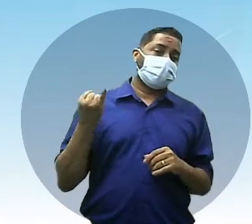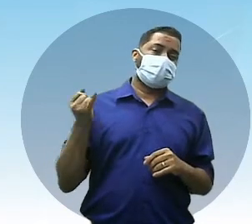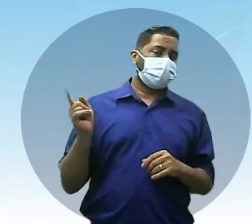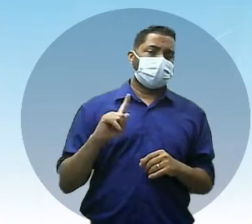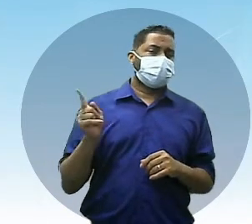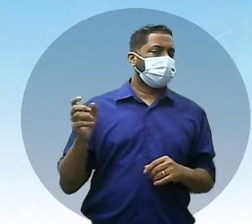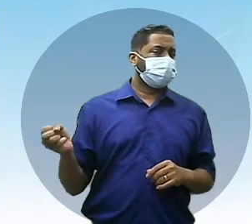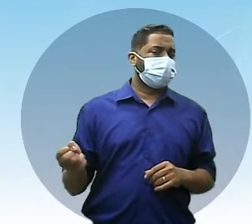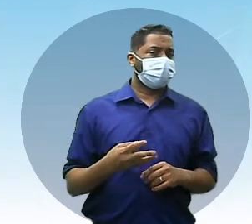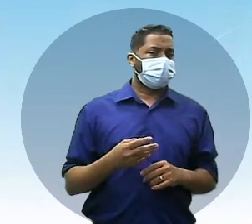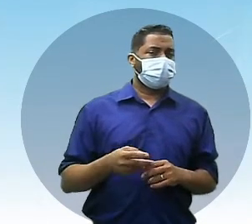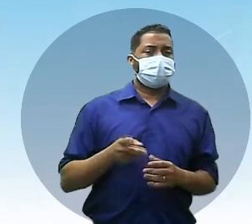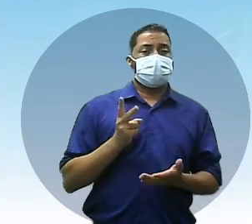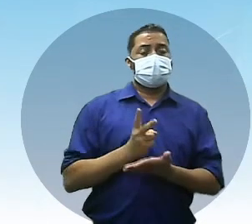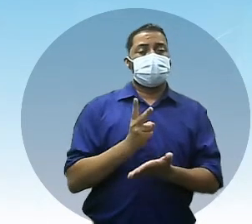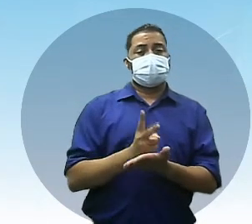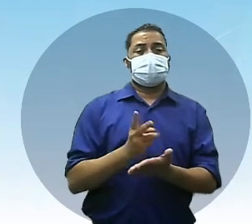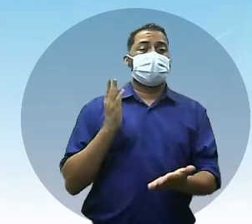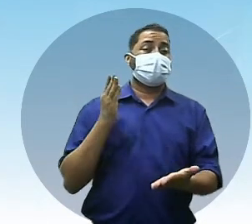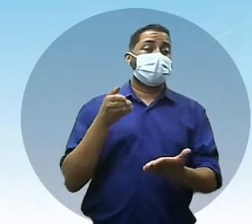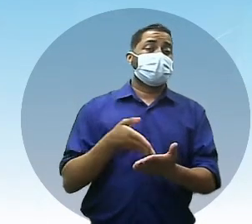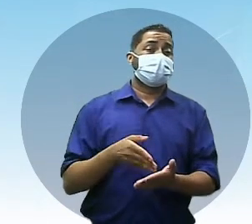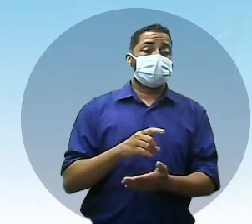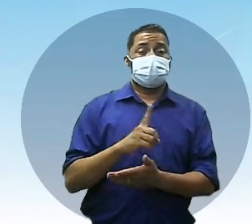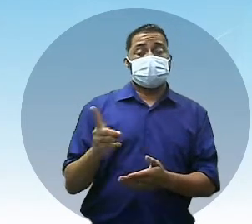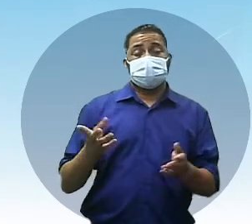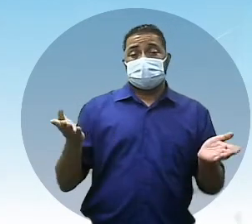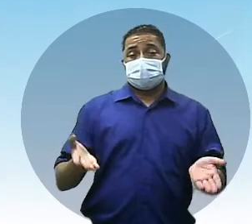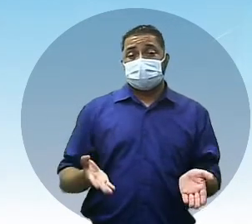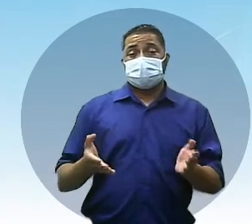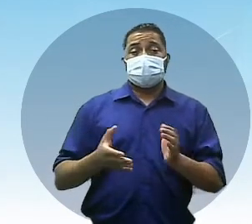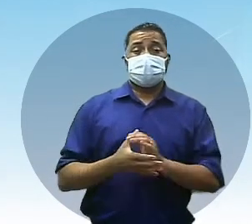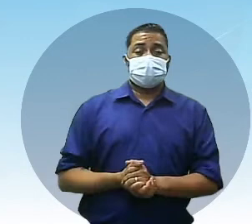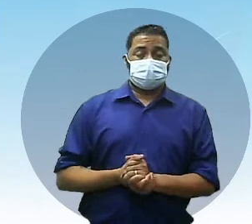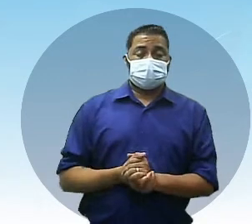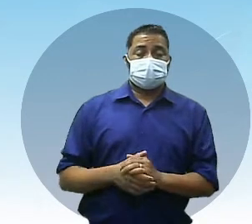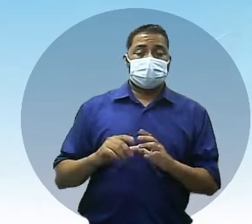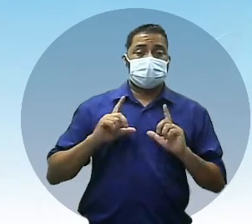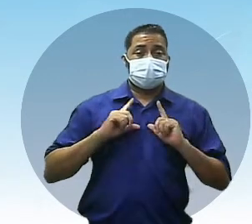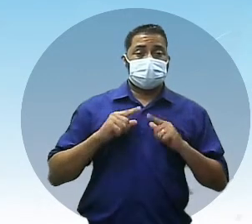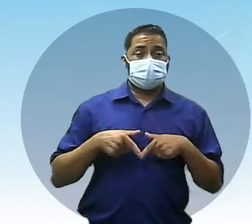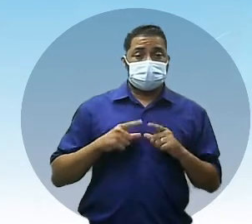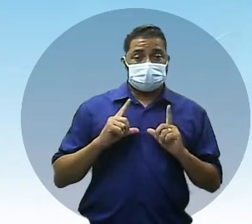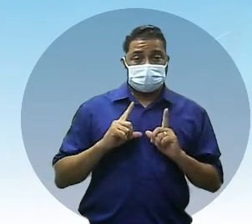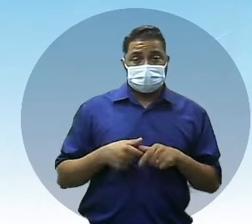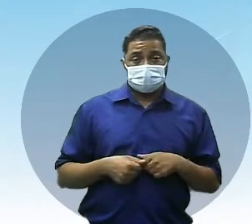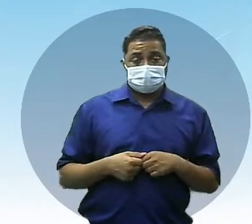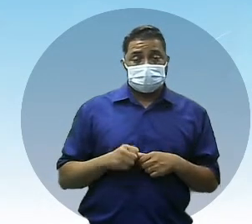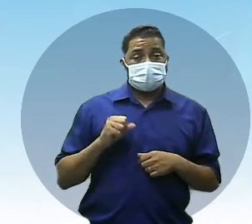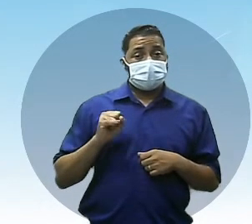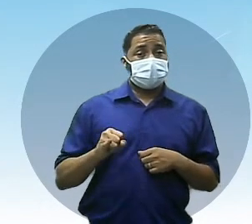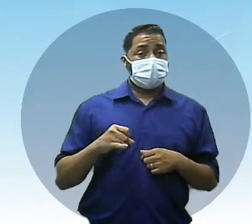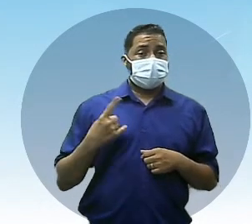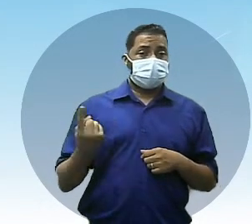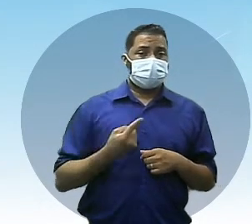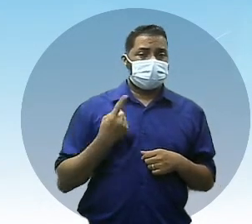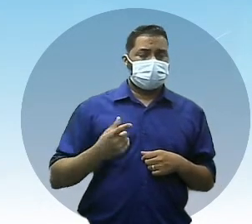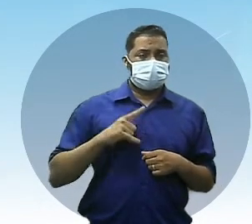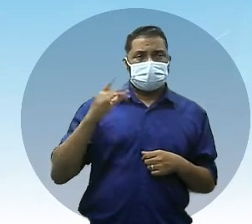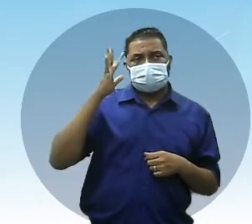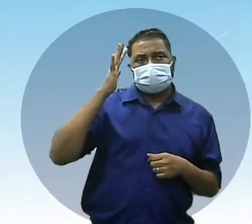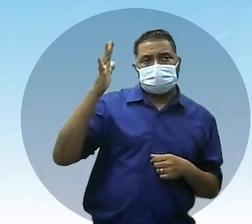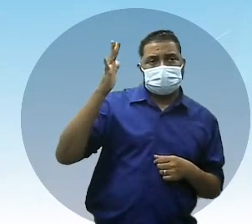novo e continua até os dias de hoje. Israel Se a gente for trazer para uma